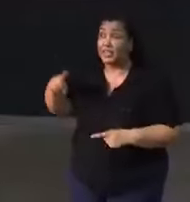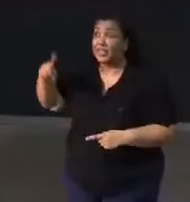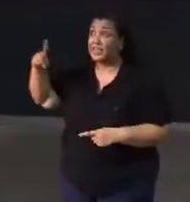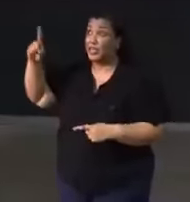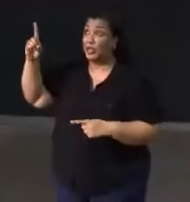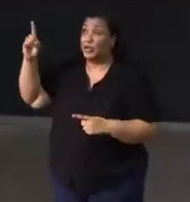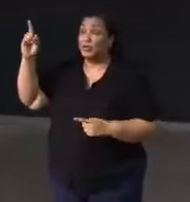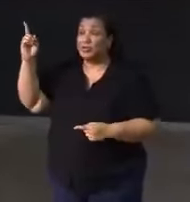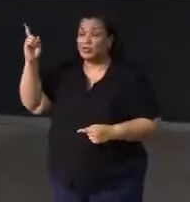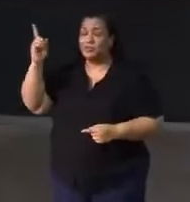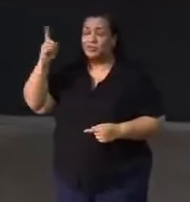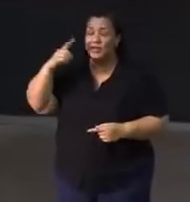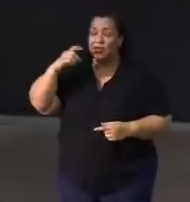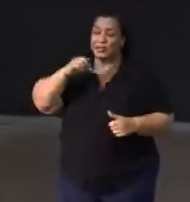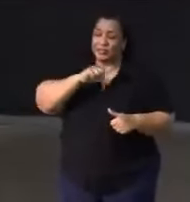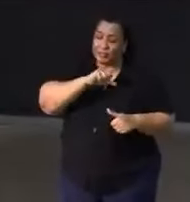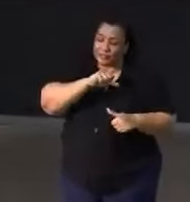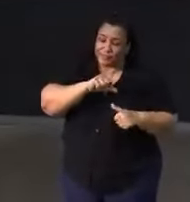a enviou.